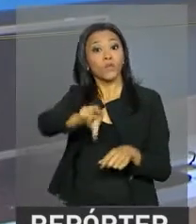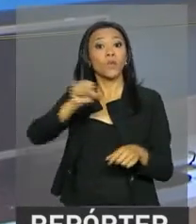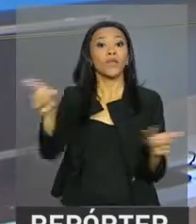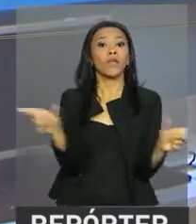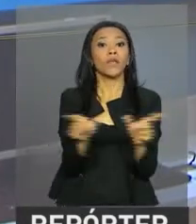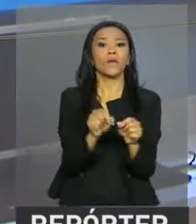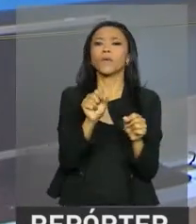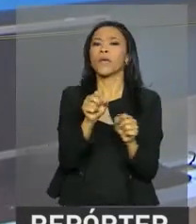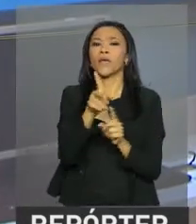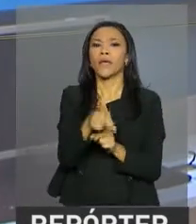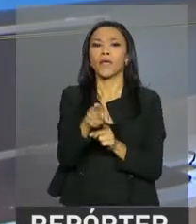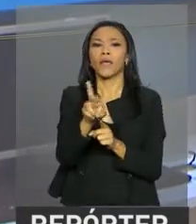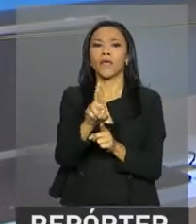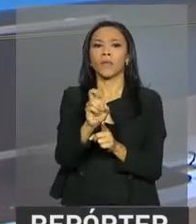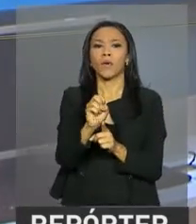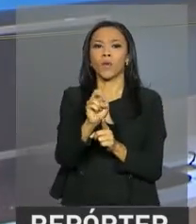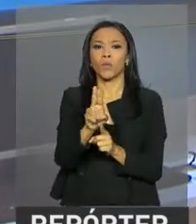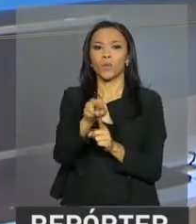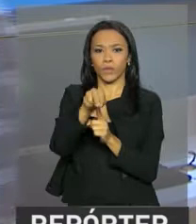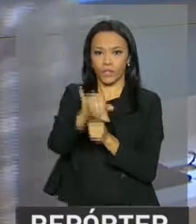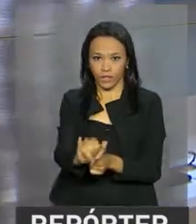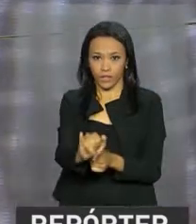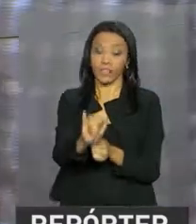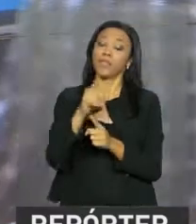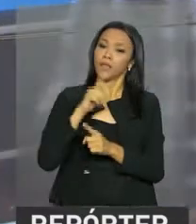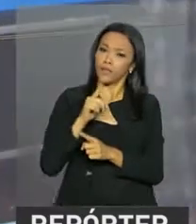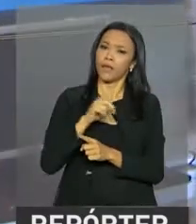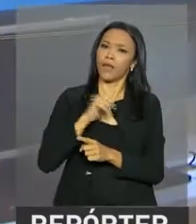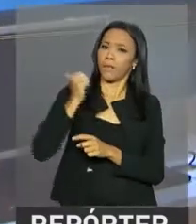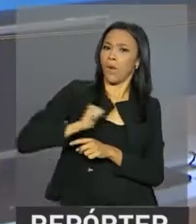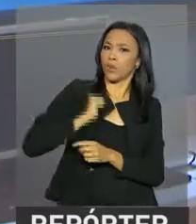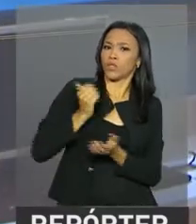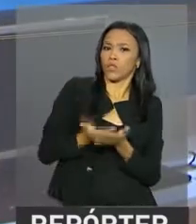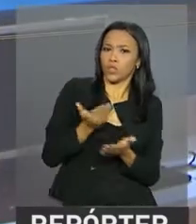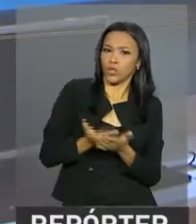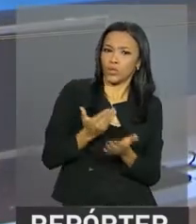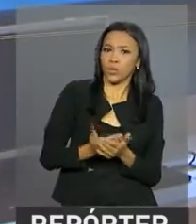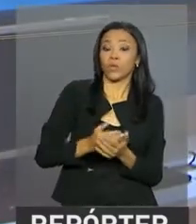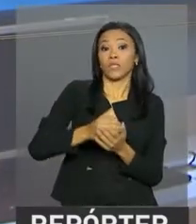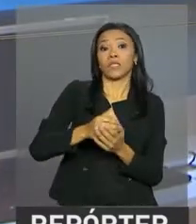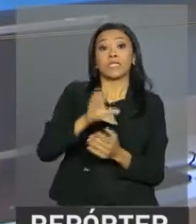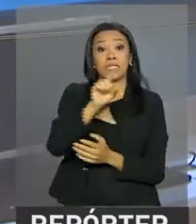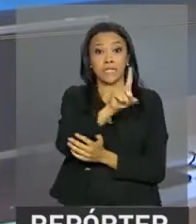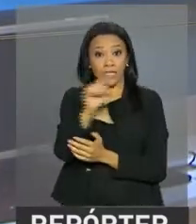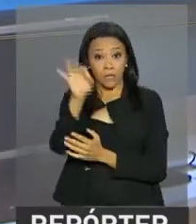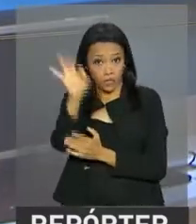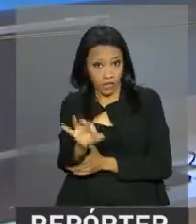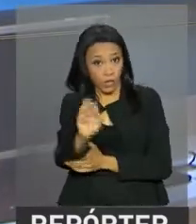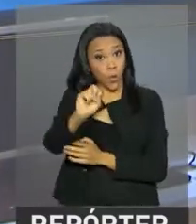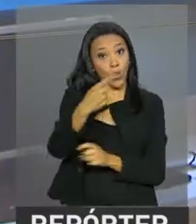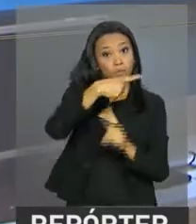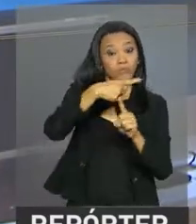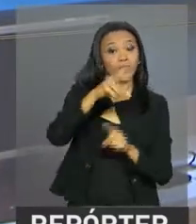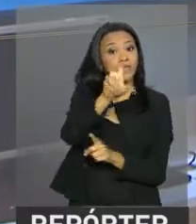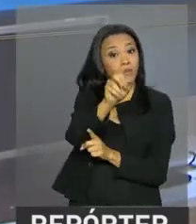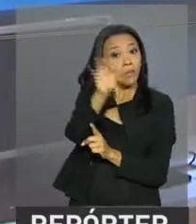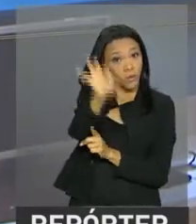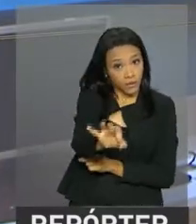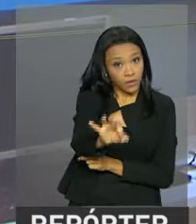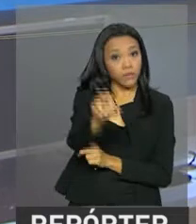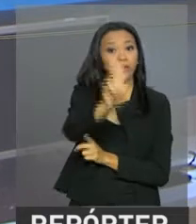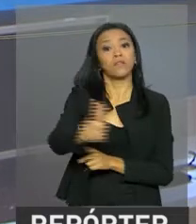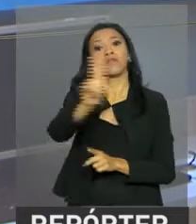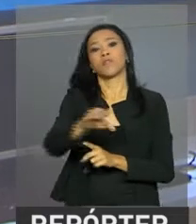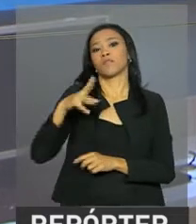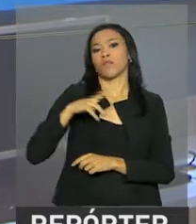para todos o prouni que oferece bolsas de estudo integrais e parciais em universidades particulares as